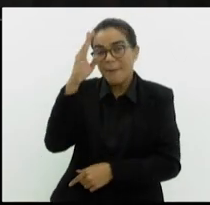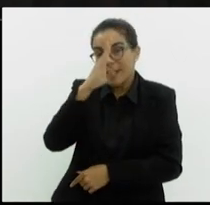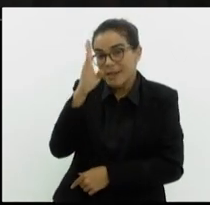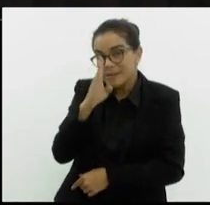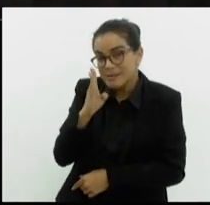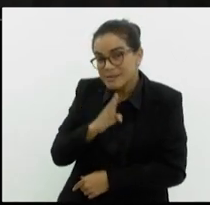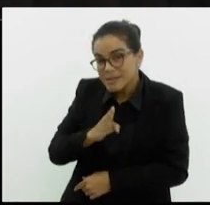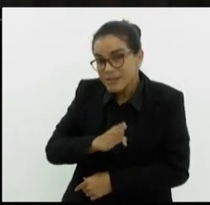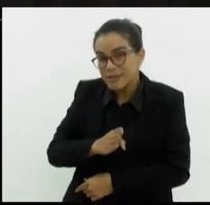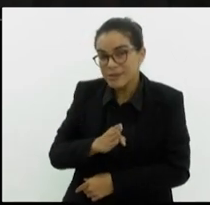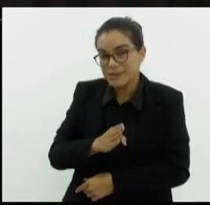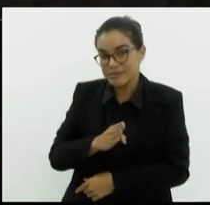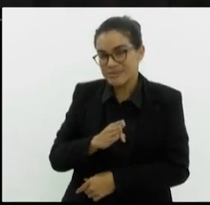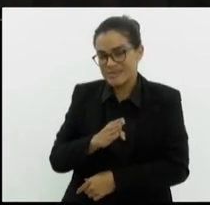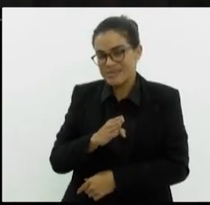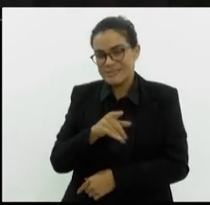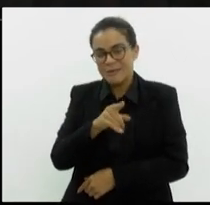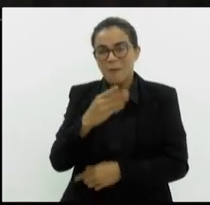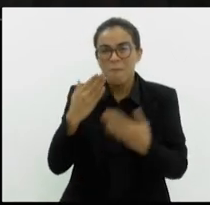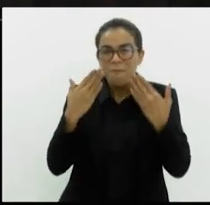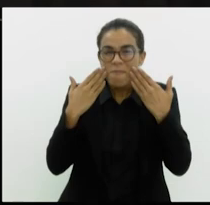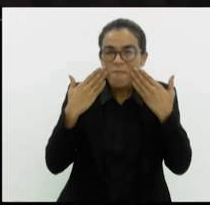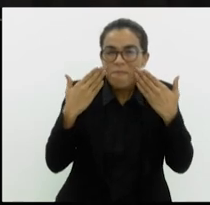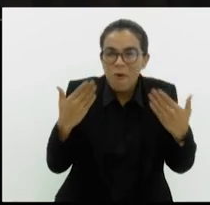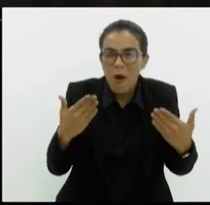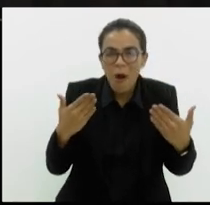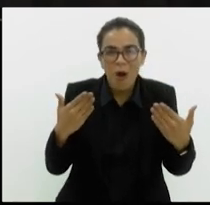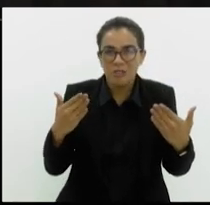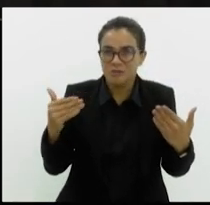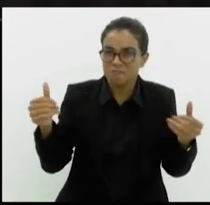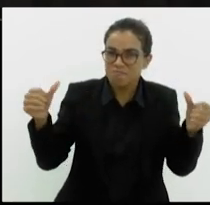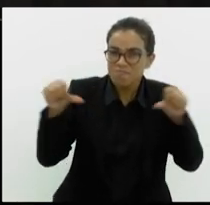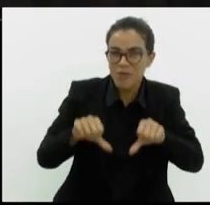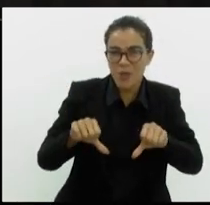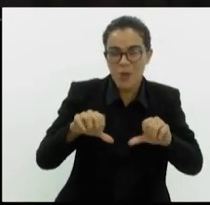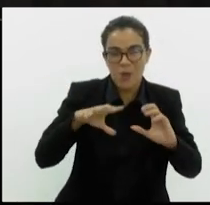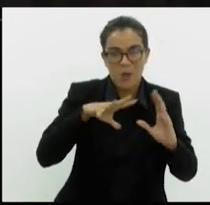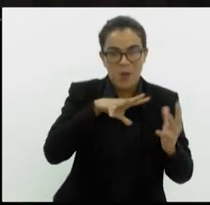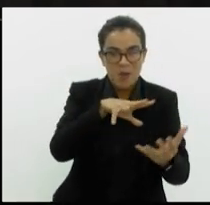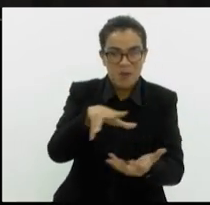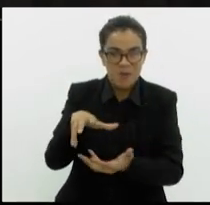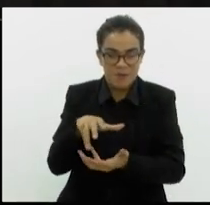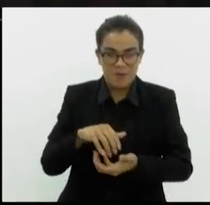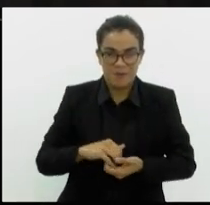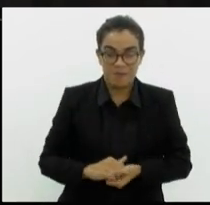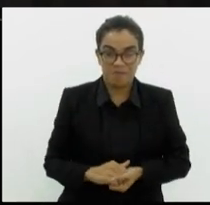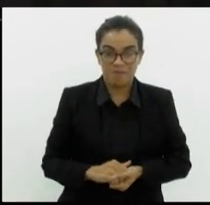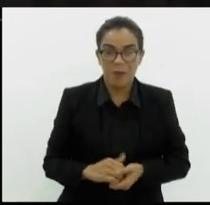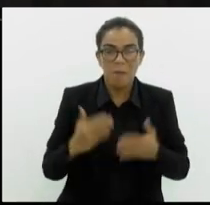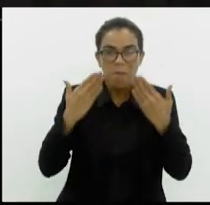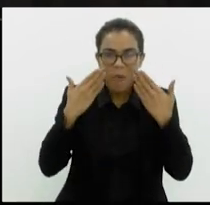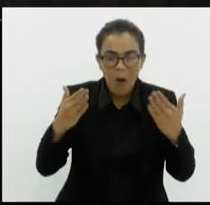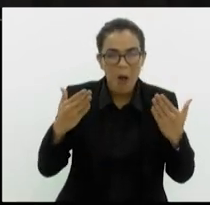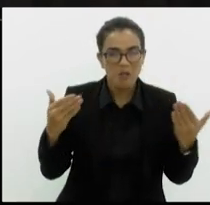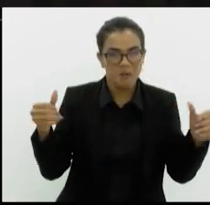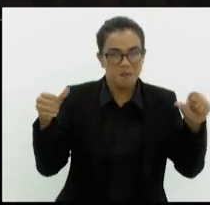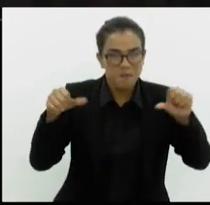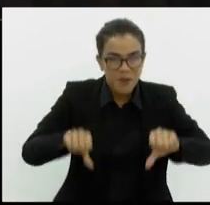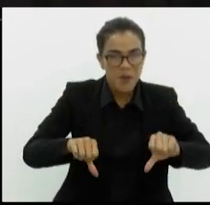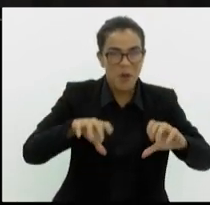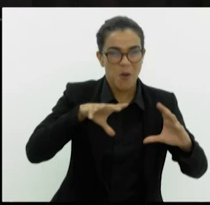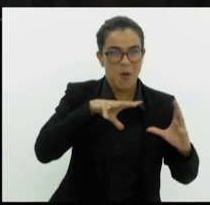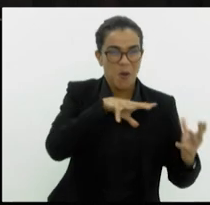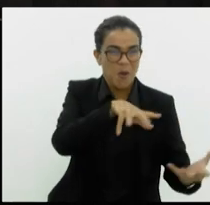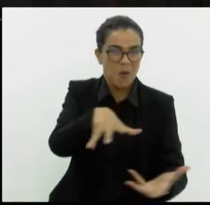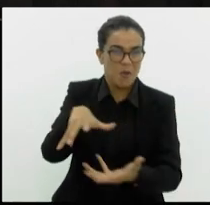mais se nivela ao que tem de pior no planeta. O que tem de pior no planeta.